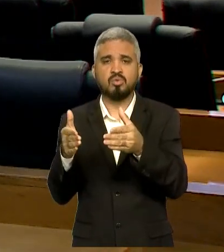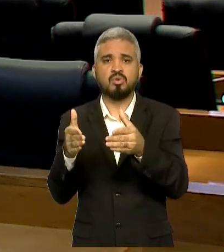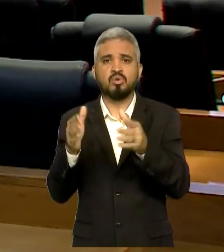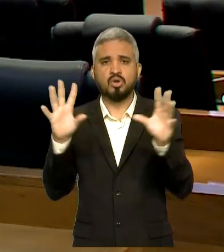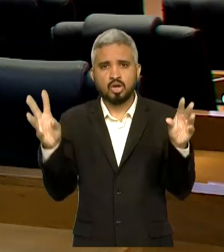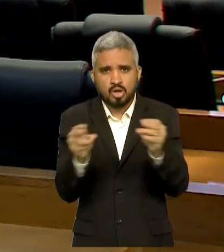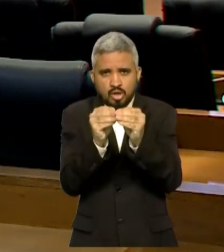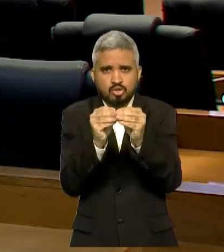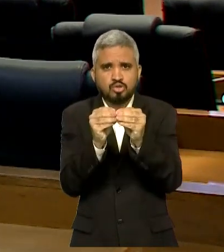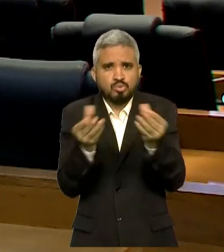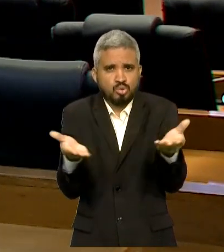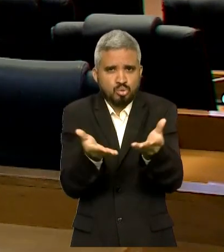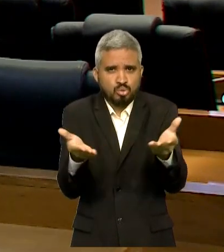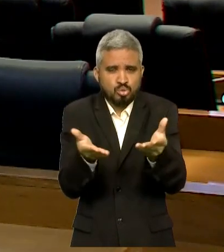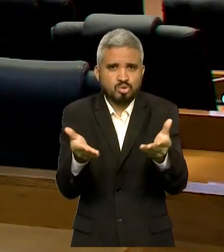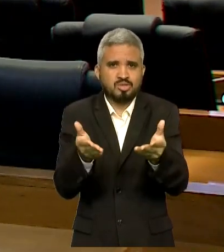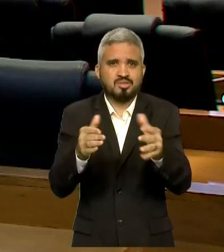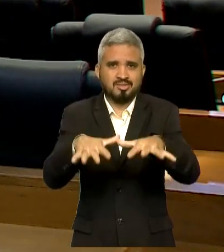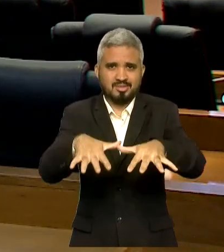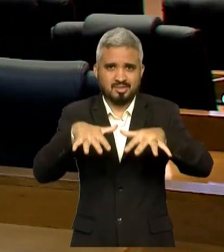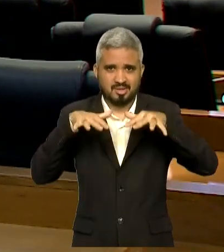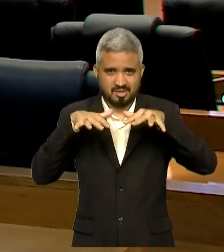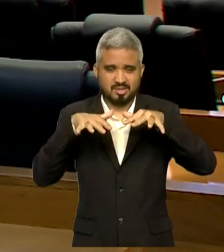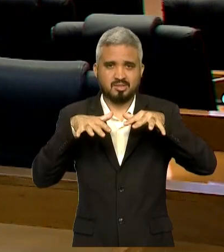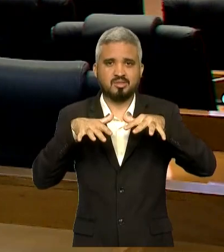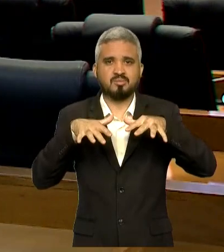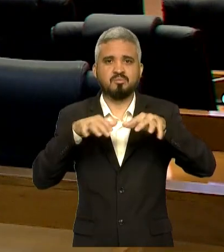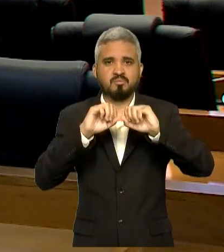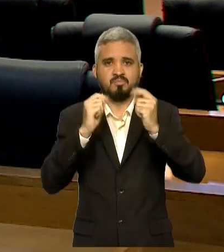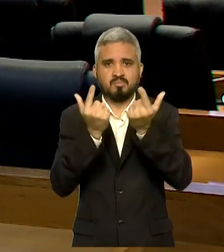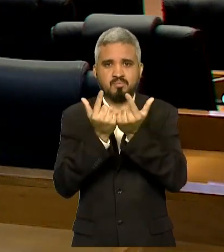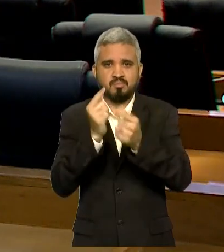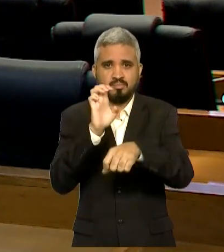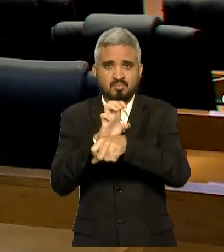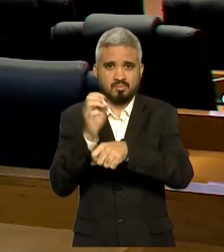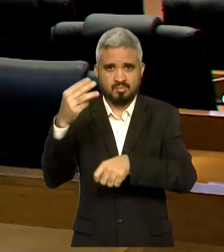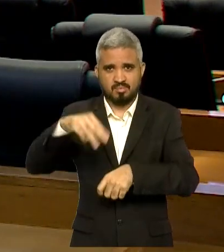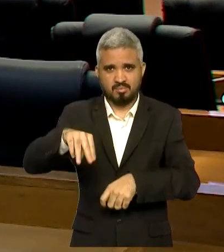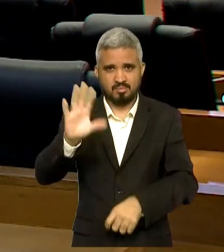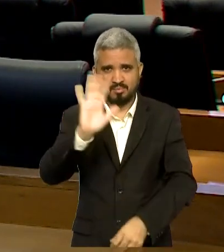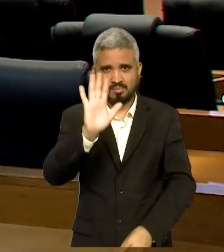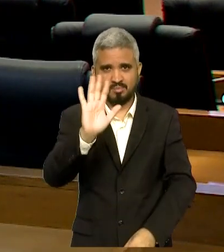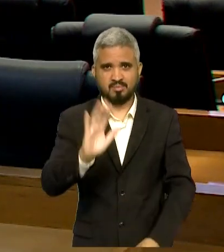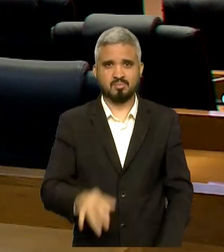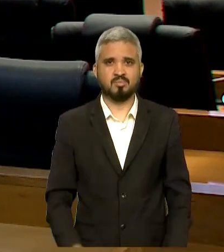de tudo o que aconteceu nesta manhã aqui na Assembleia Legislativa. Até mais.